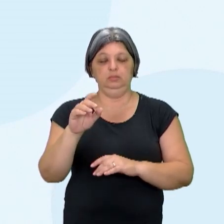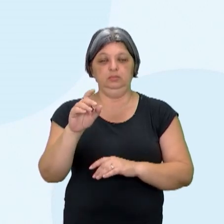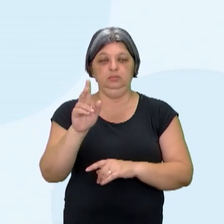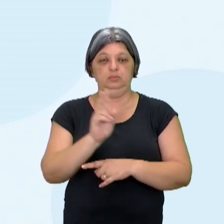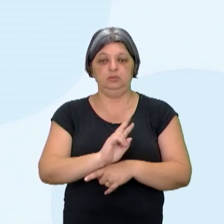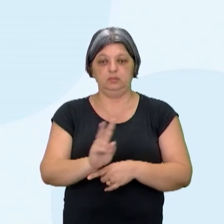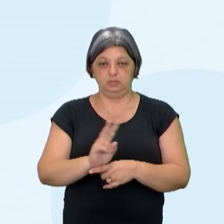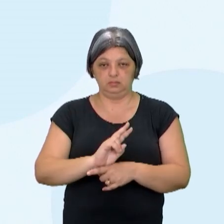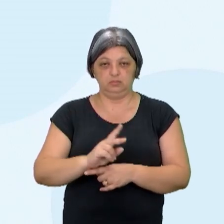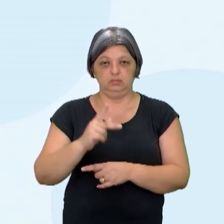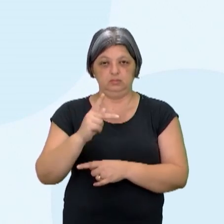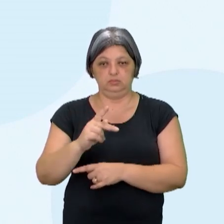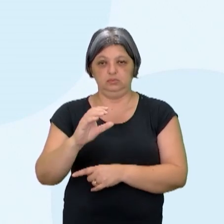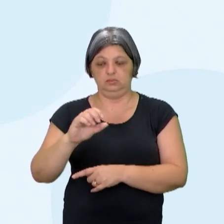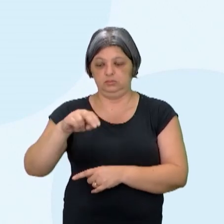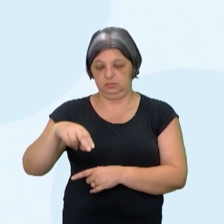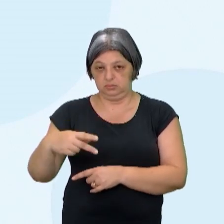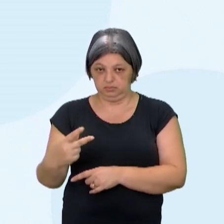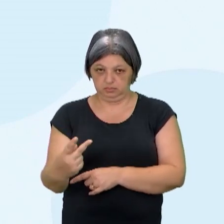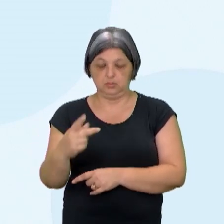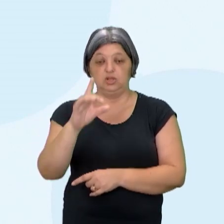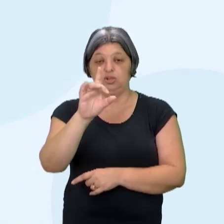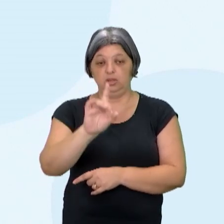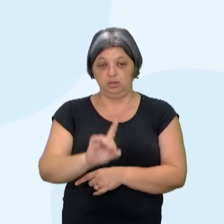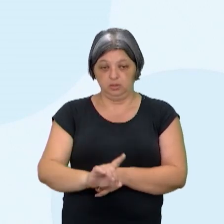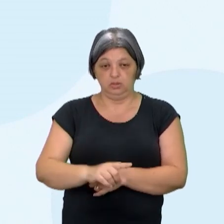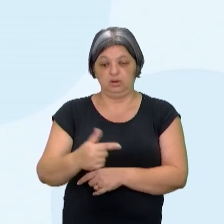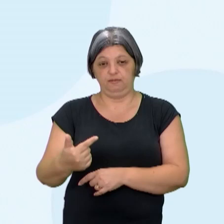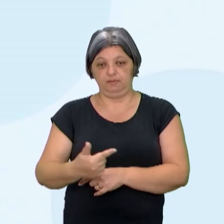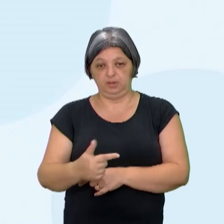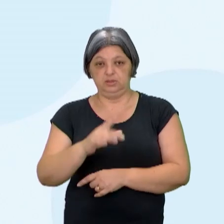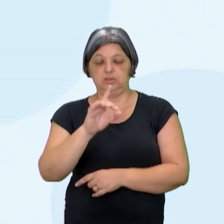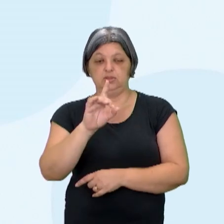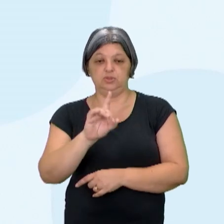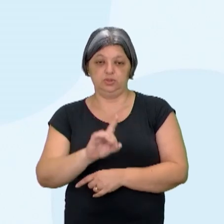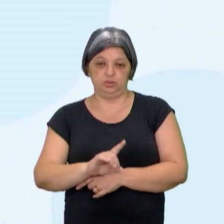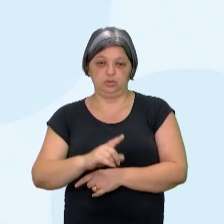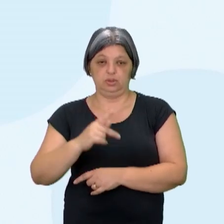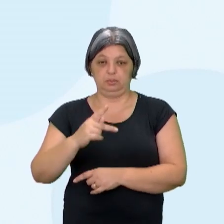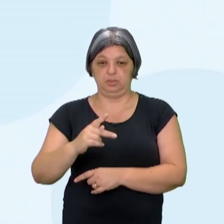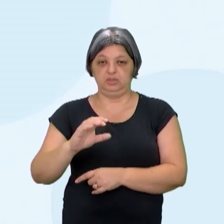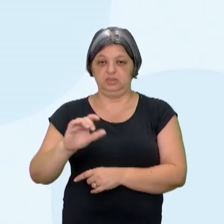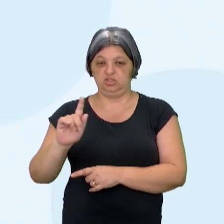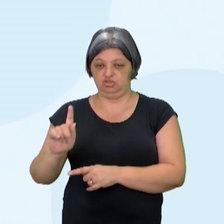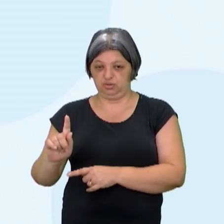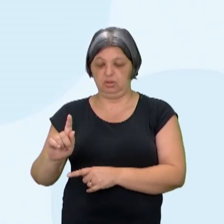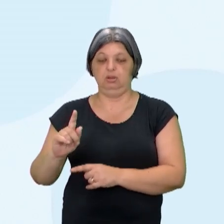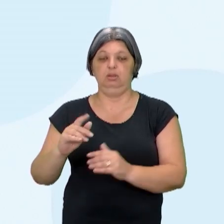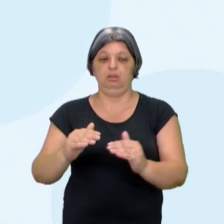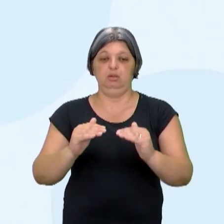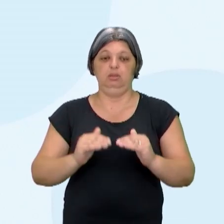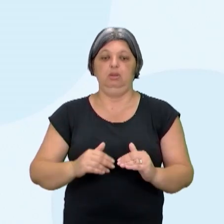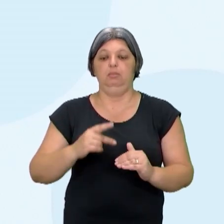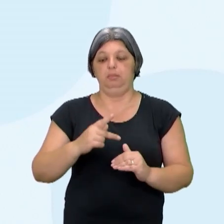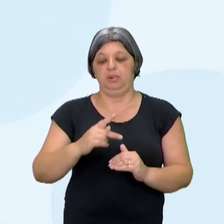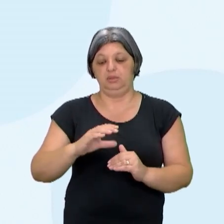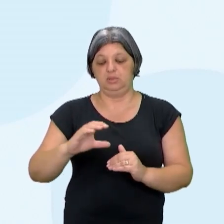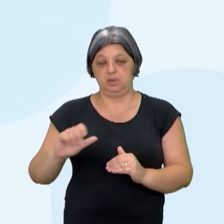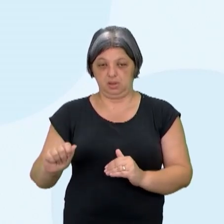PCNP, diretor, vice-diretor e PCG, PCA.